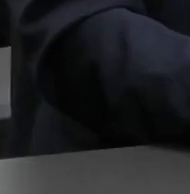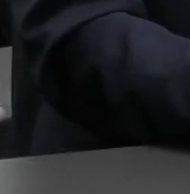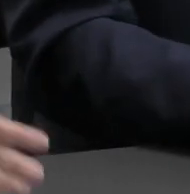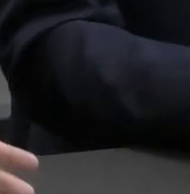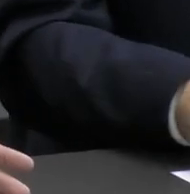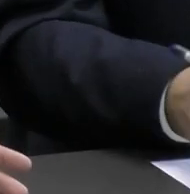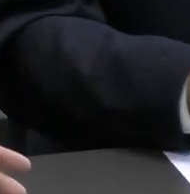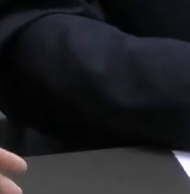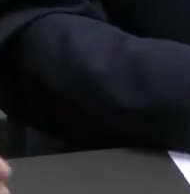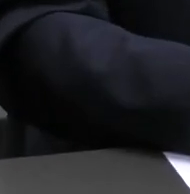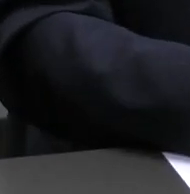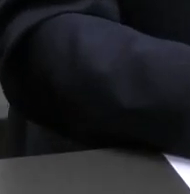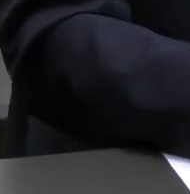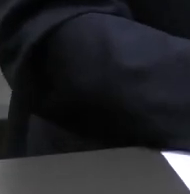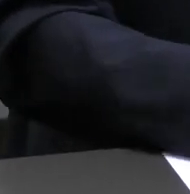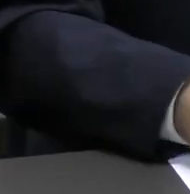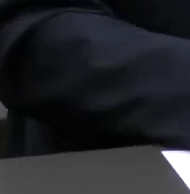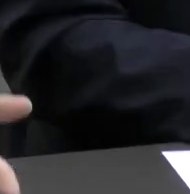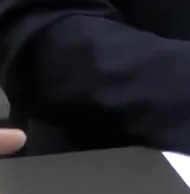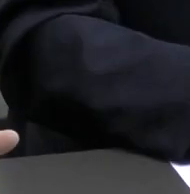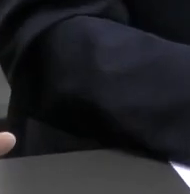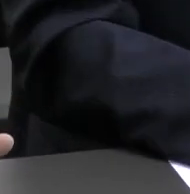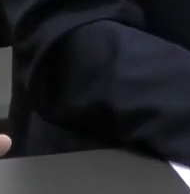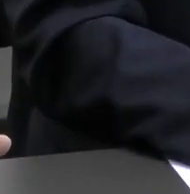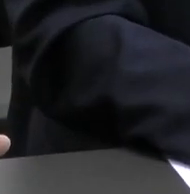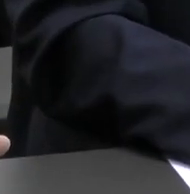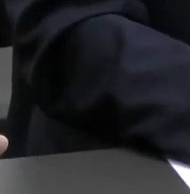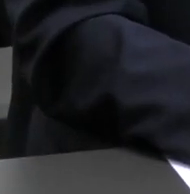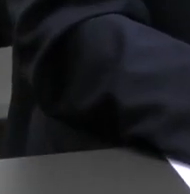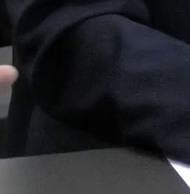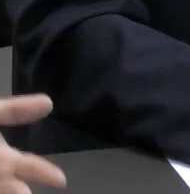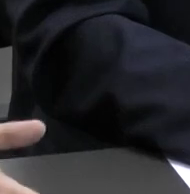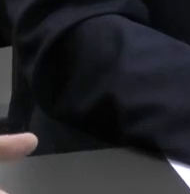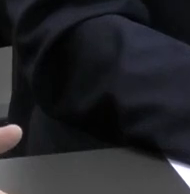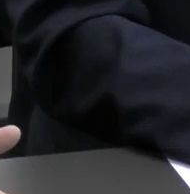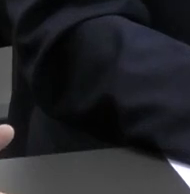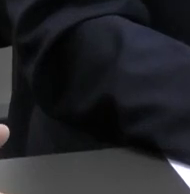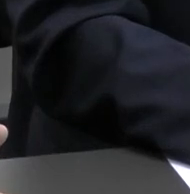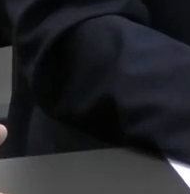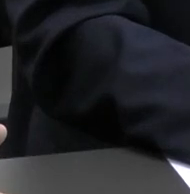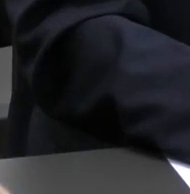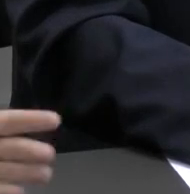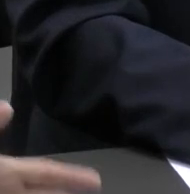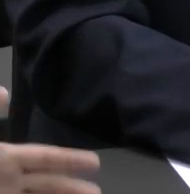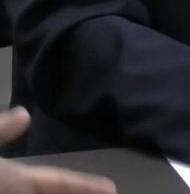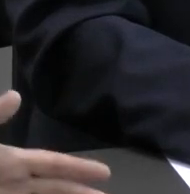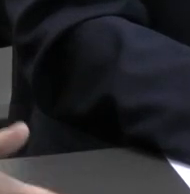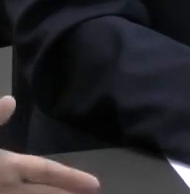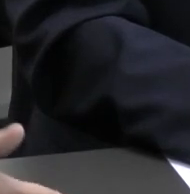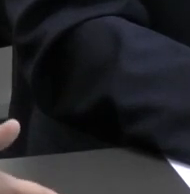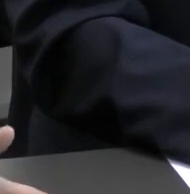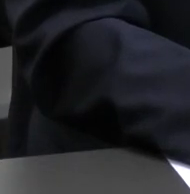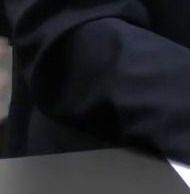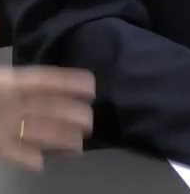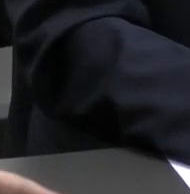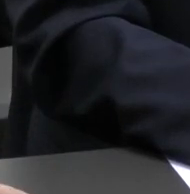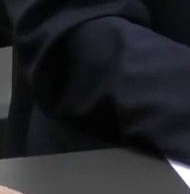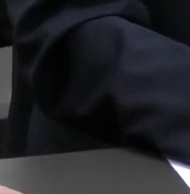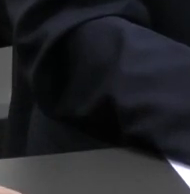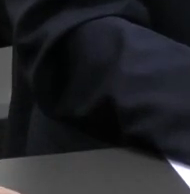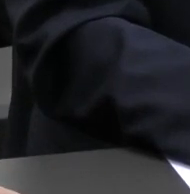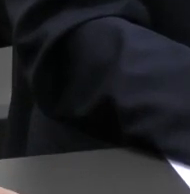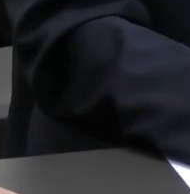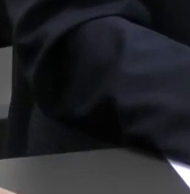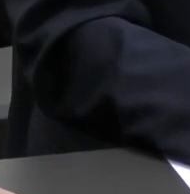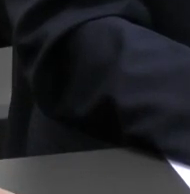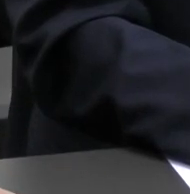amarras do São Luís se romperiam, com alguns meses de antecedência. Ele declarou isso publicamente aqui, eles todos